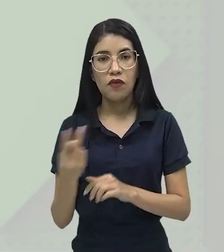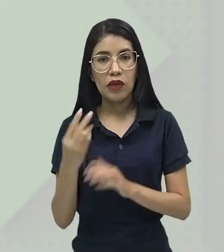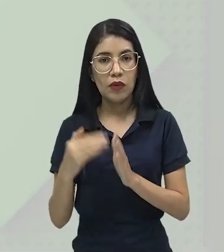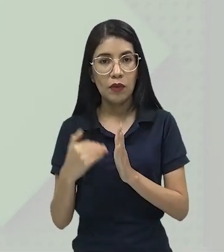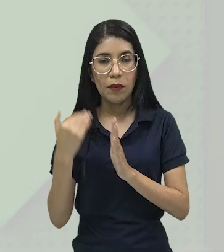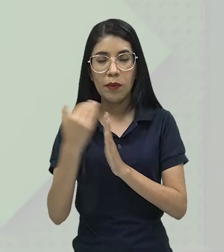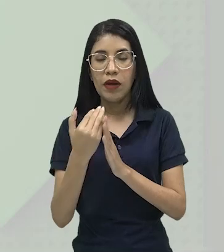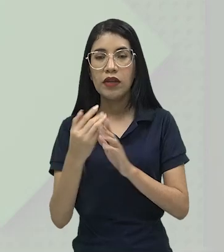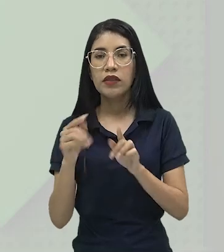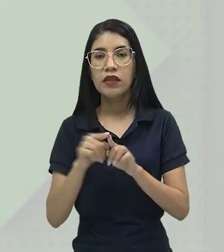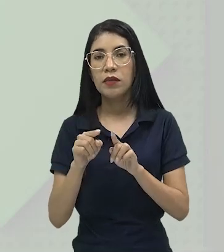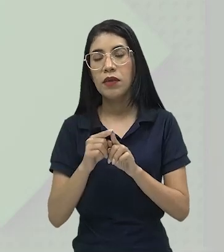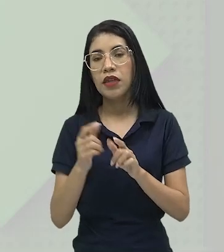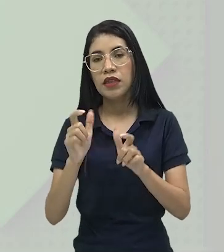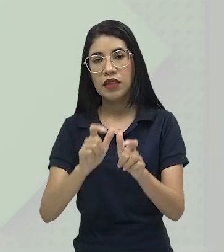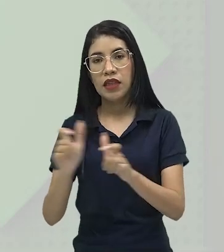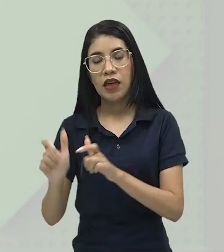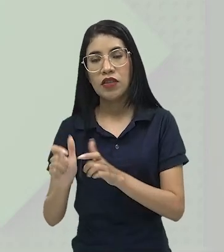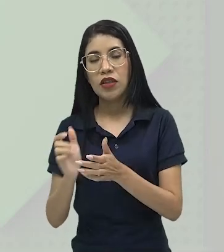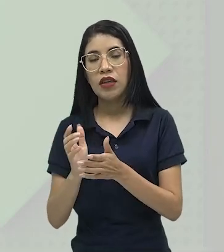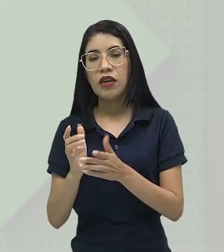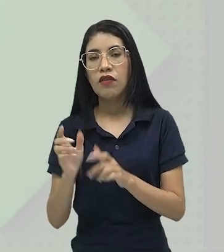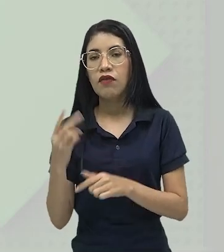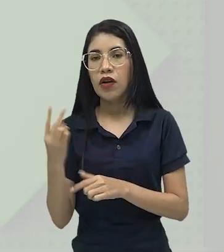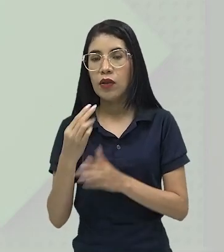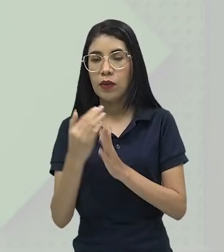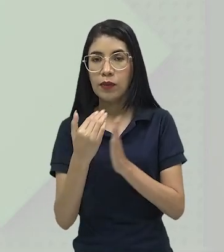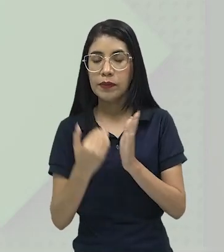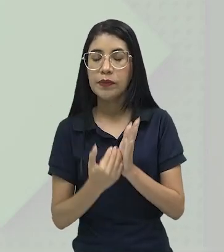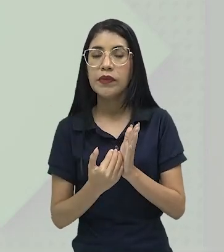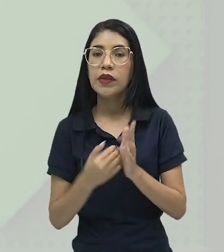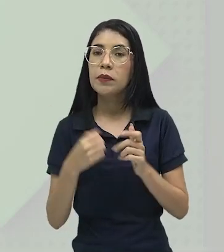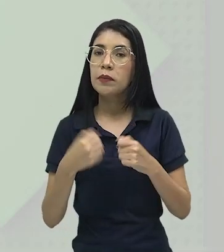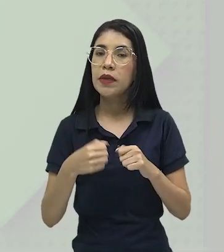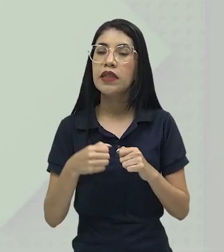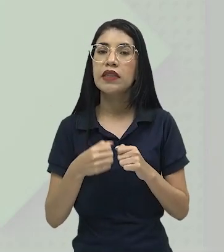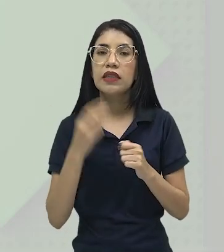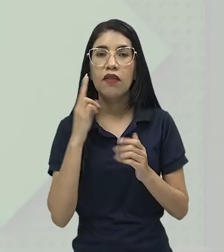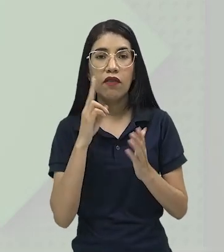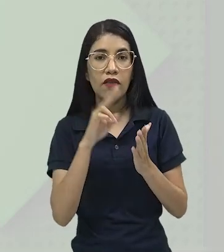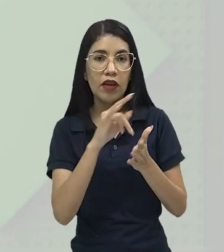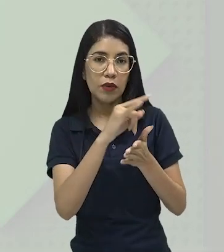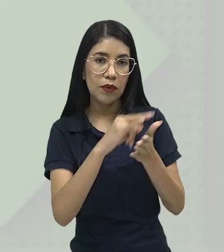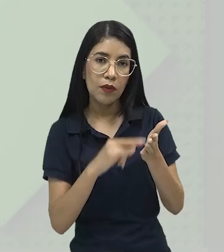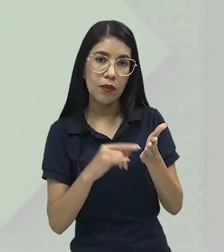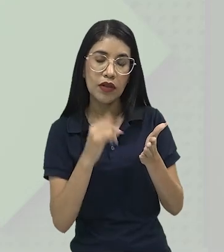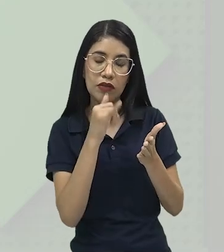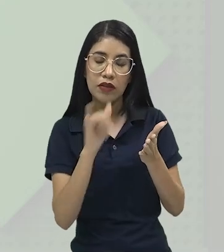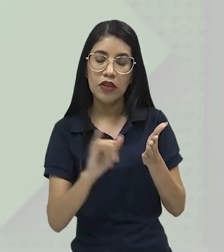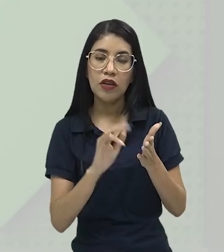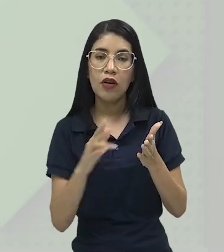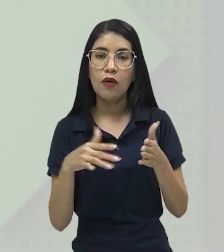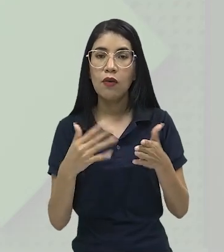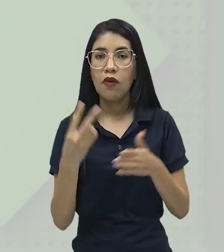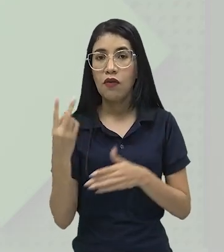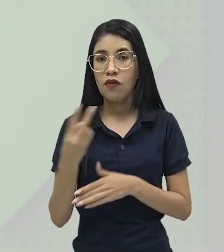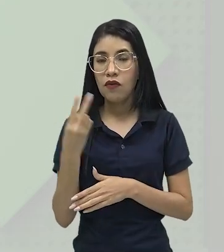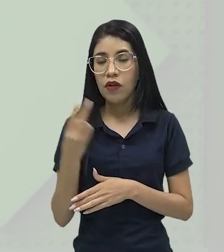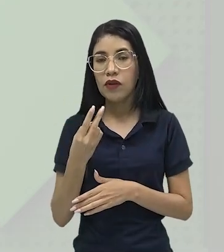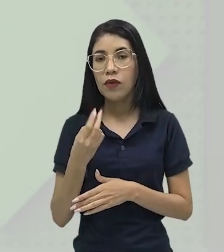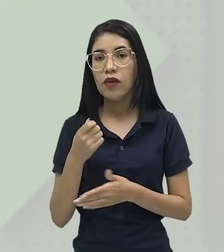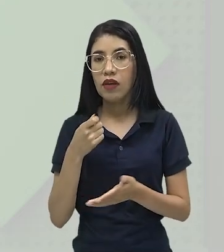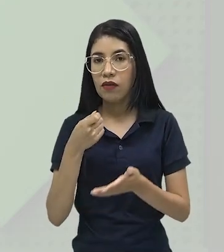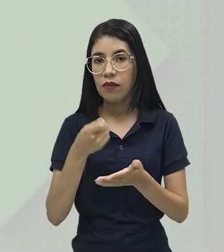alta e outras que a tarifa vai ser mais baixa. Então você precisa procurar lá na sua conta de energia qual é a tarifa cobrada